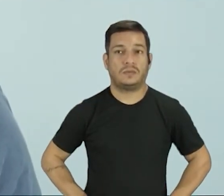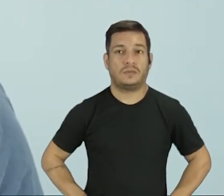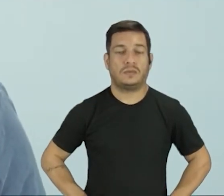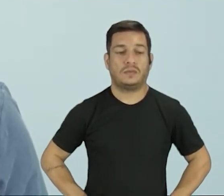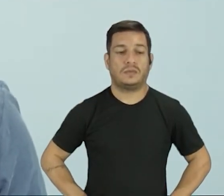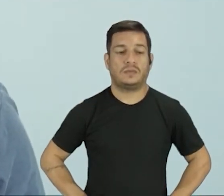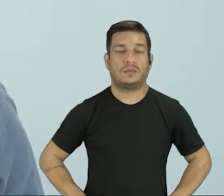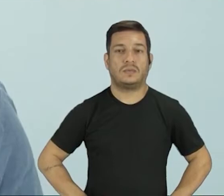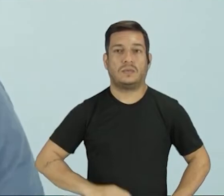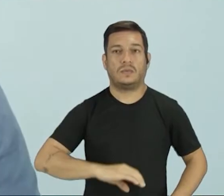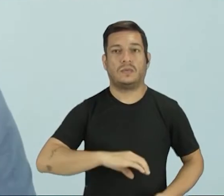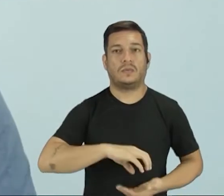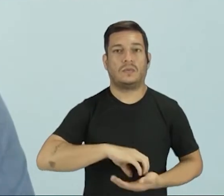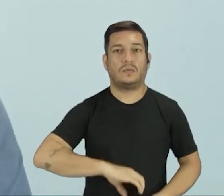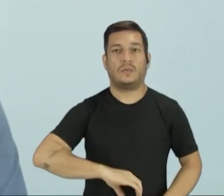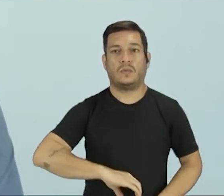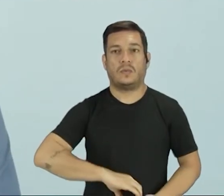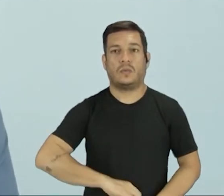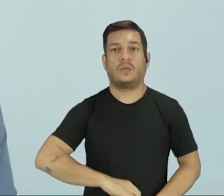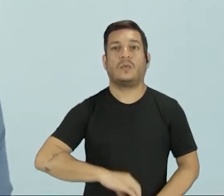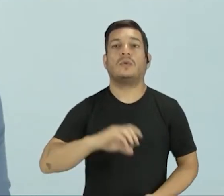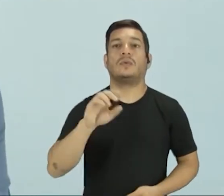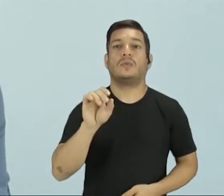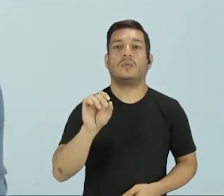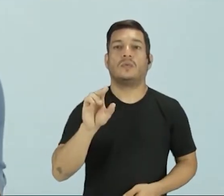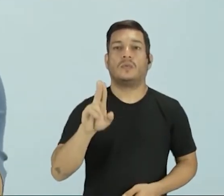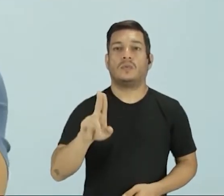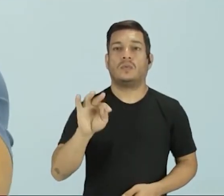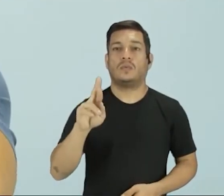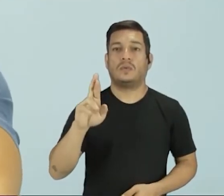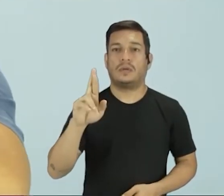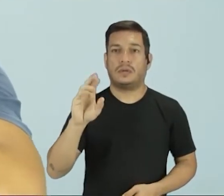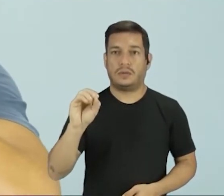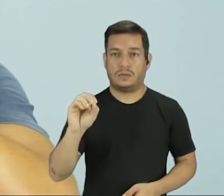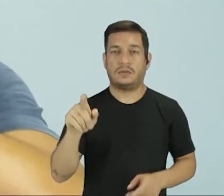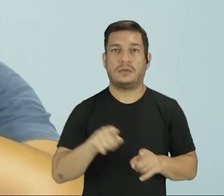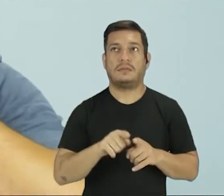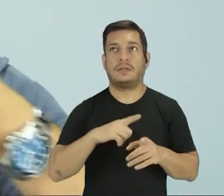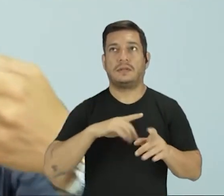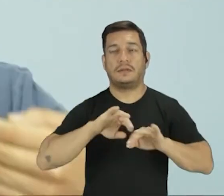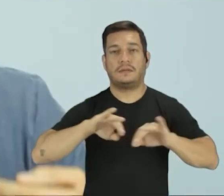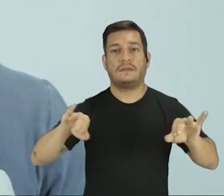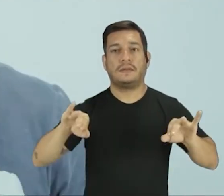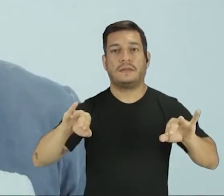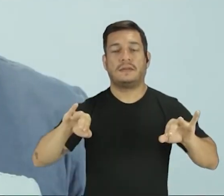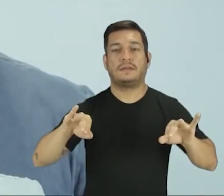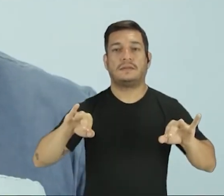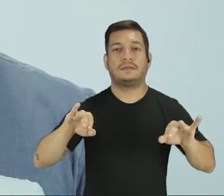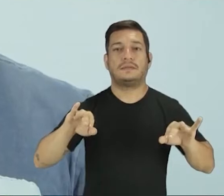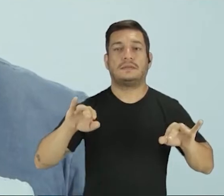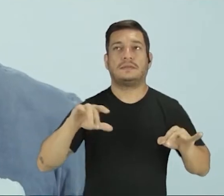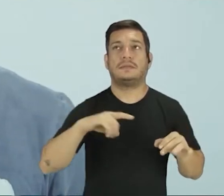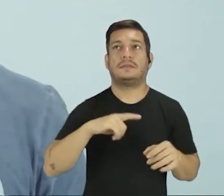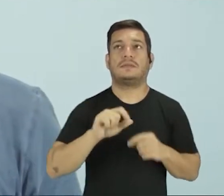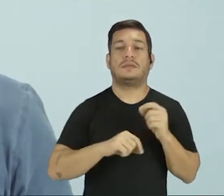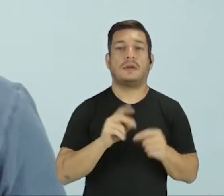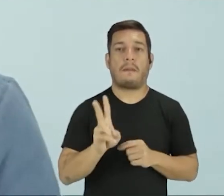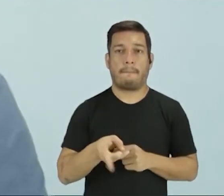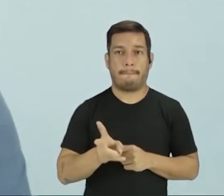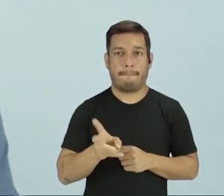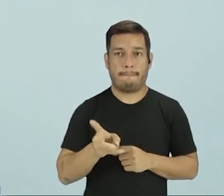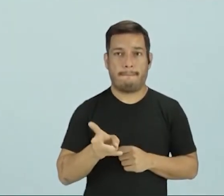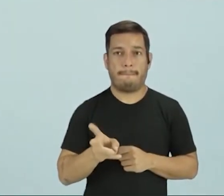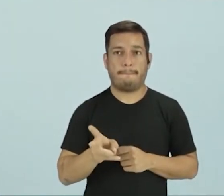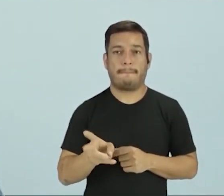houver, né, a cópula ali e a fecundação, vai haver os processos de divisão até o estabelecimento e fixação